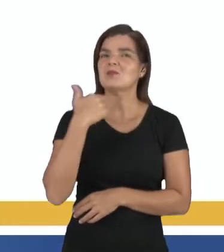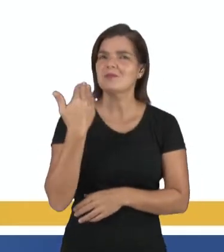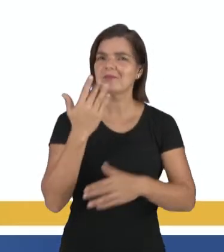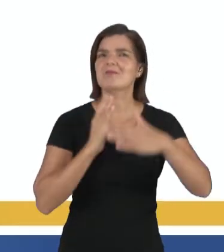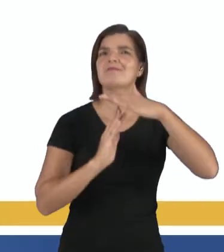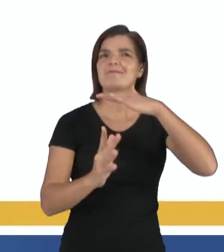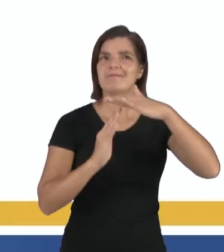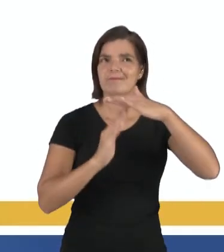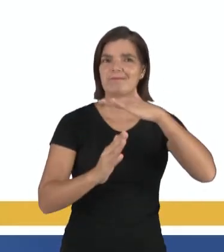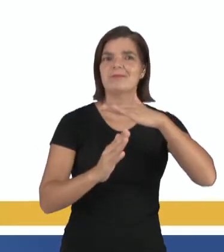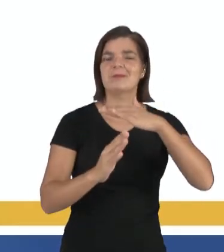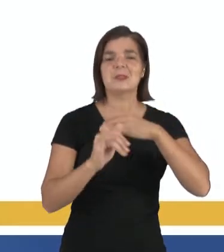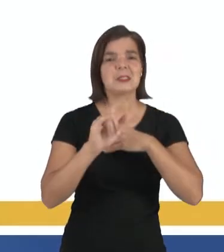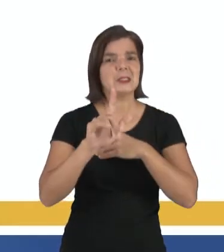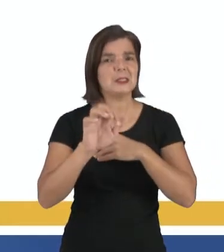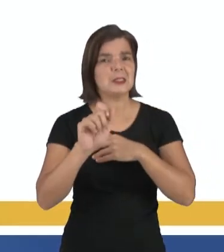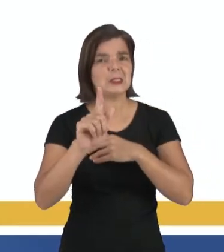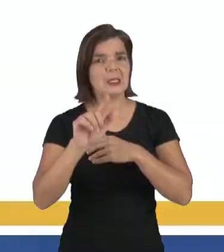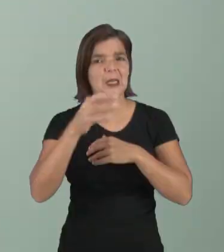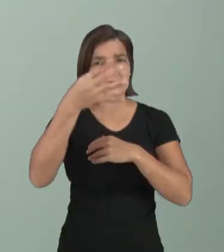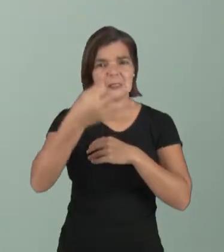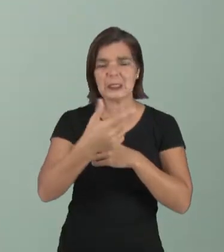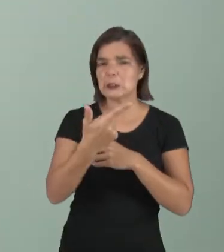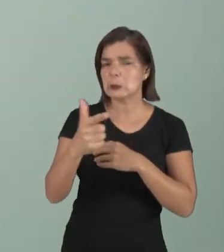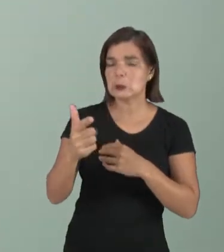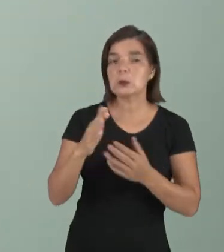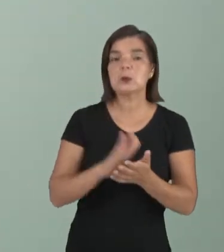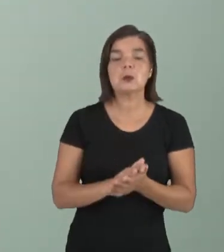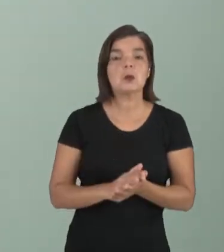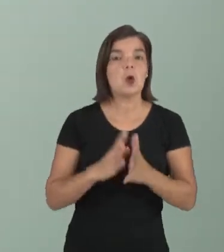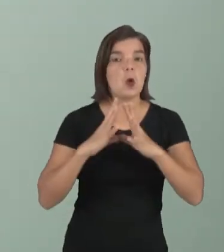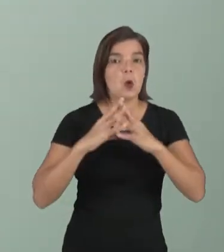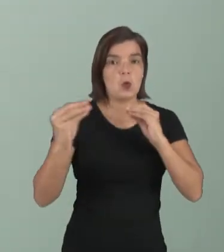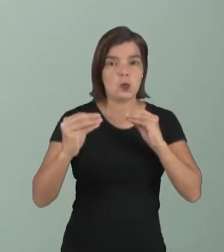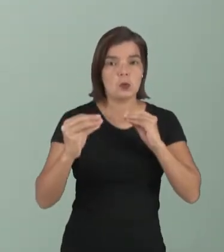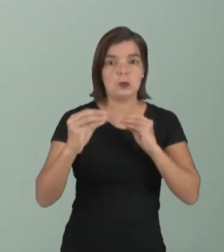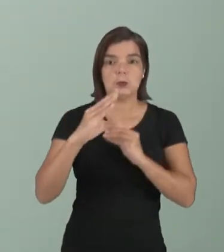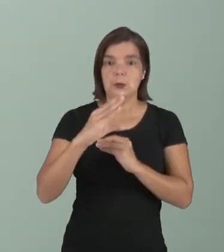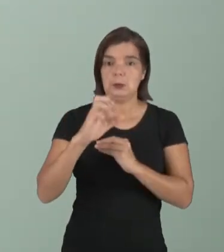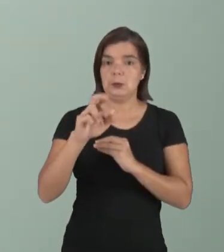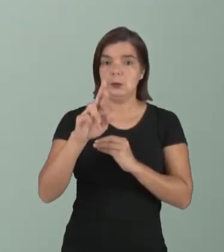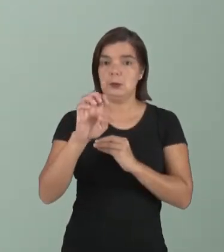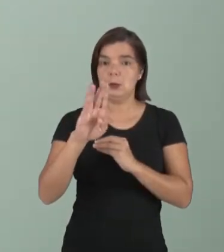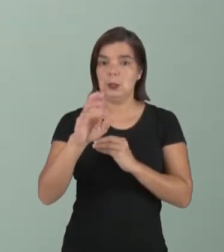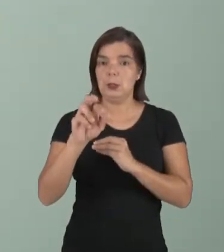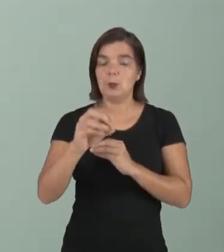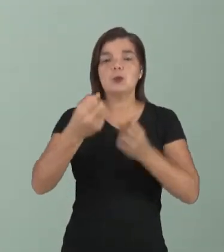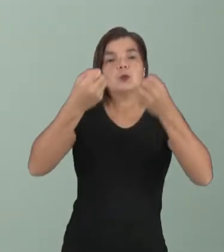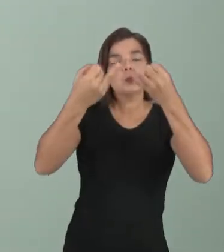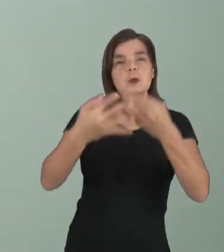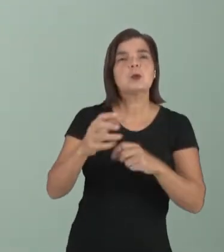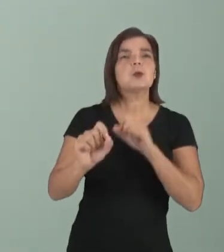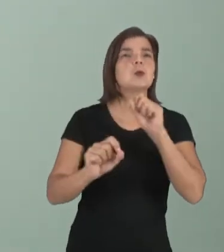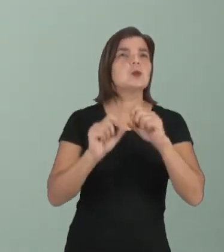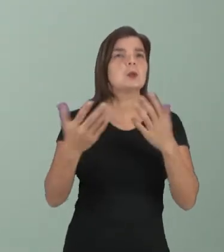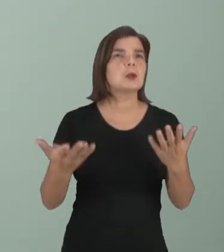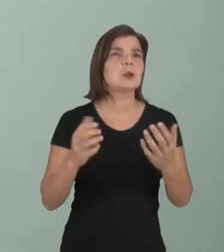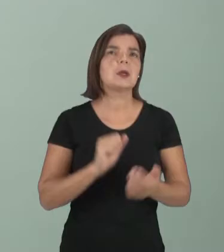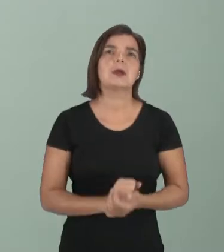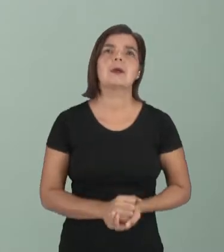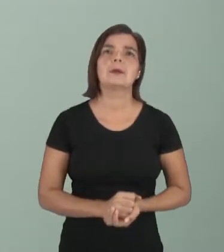muitos imigrantes, geralmente ilegais. Então, quando a gente fala dessa fuga de cérebros, nós estamos falando